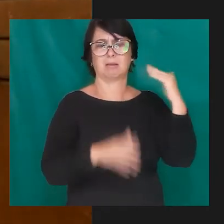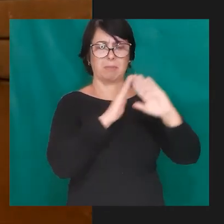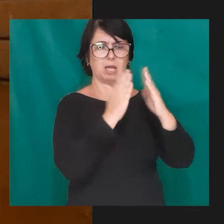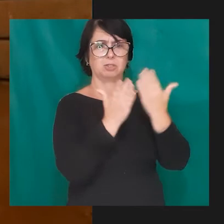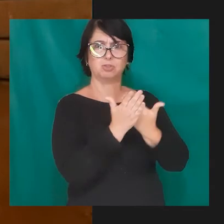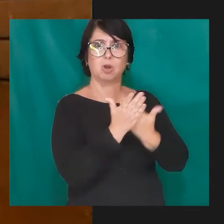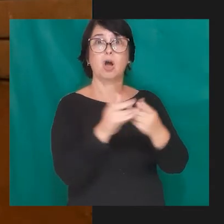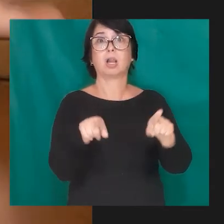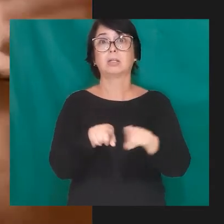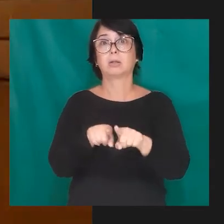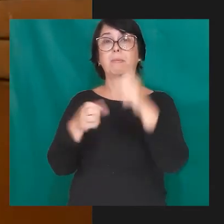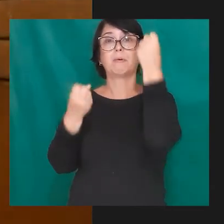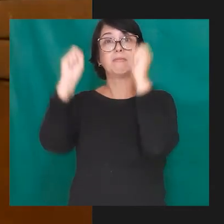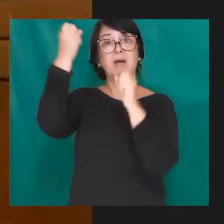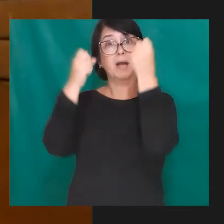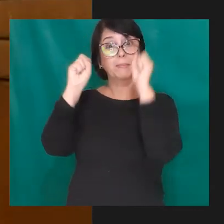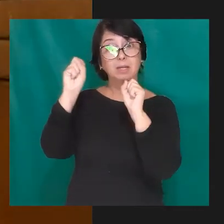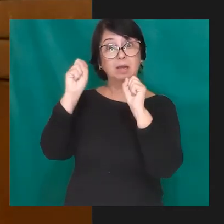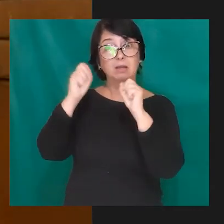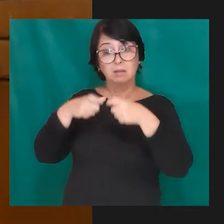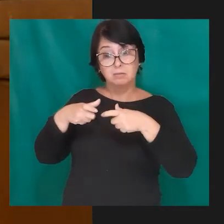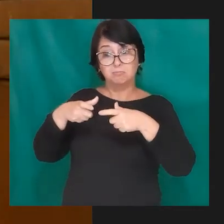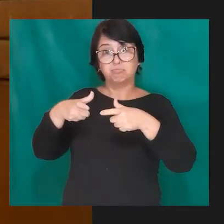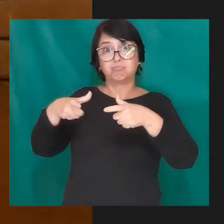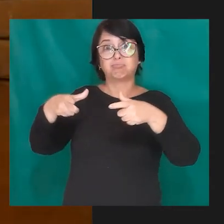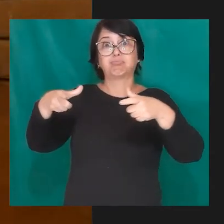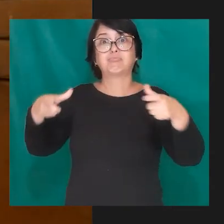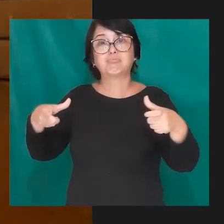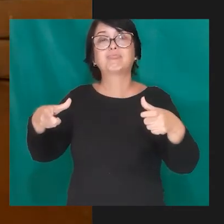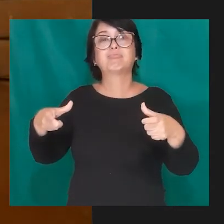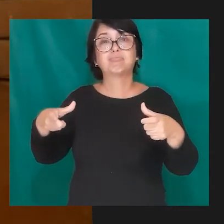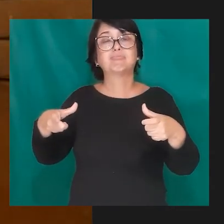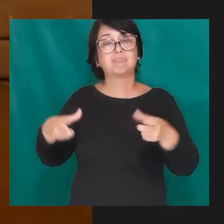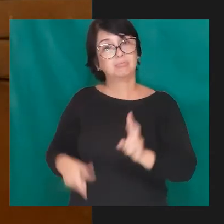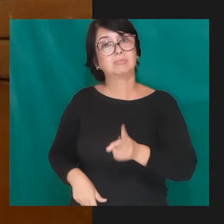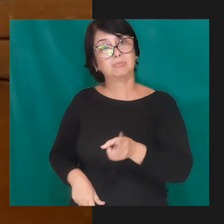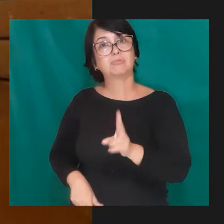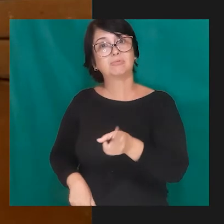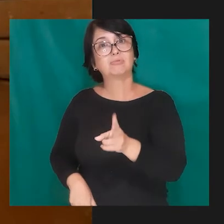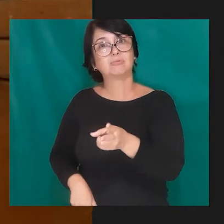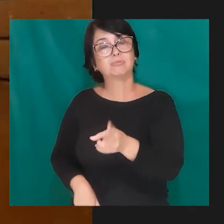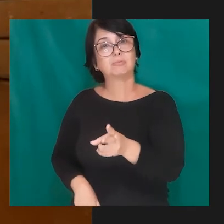escola, uma fábrica, para retomar a fabricação. As coisas todas foram acontecendo e ainda hoje seguem acontecendo.